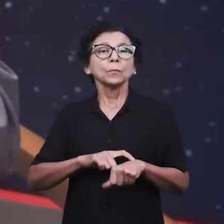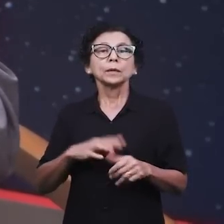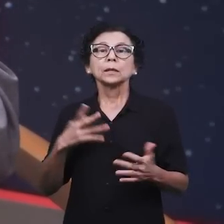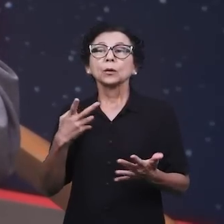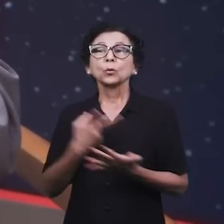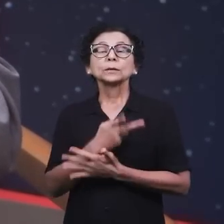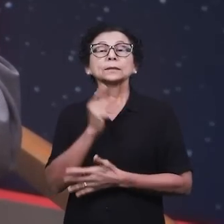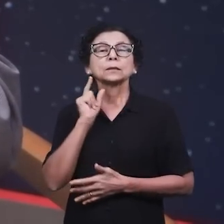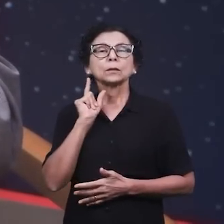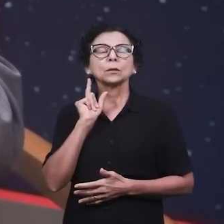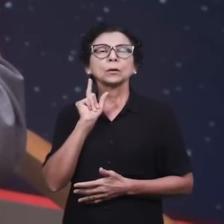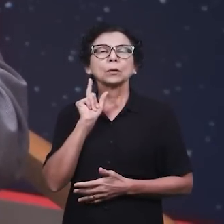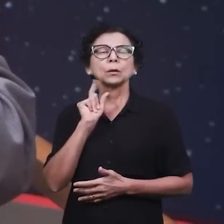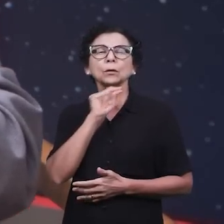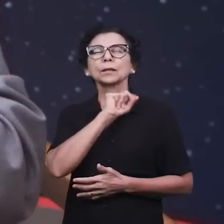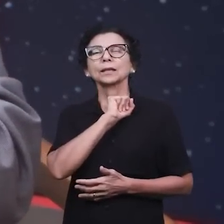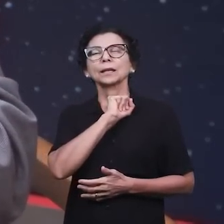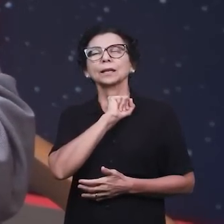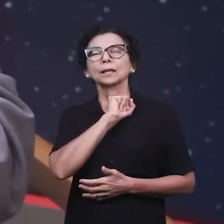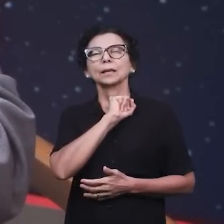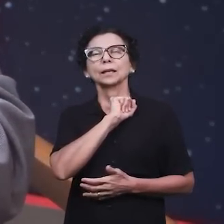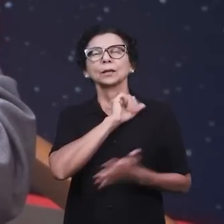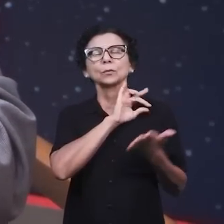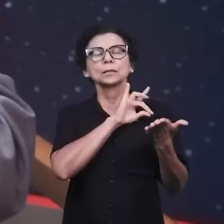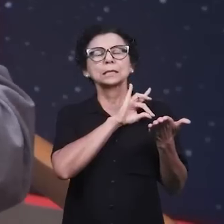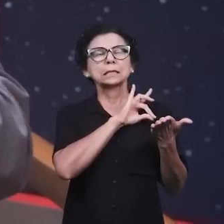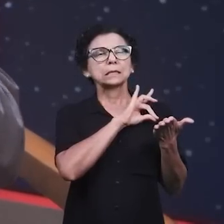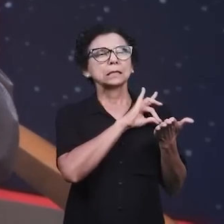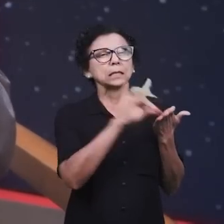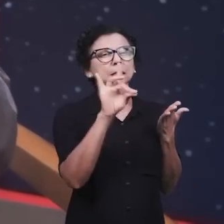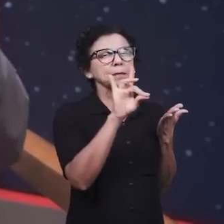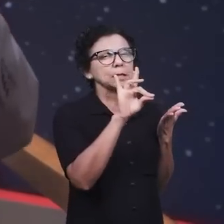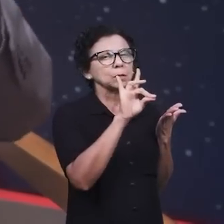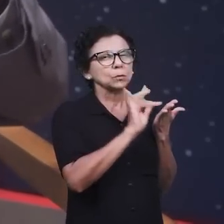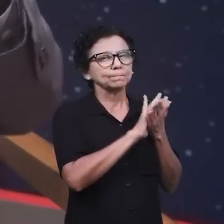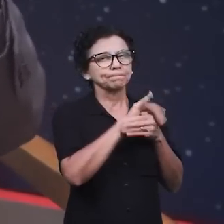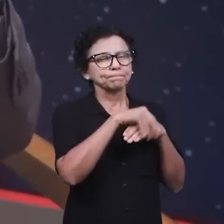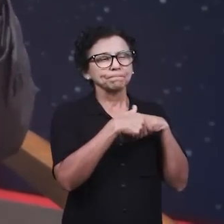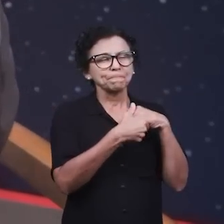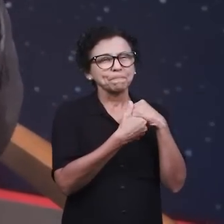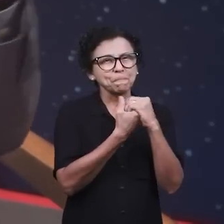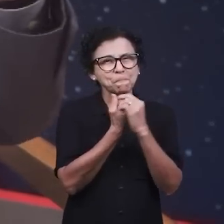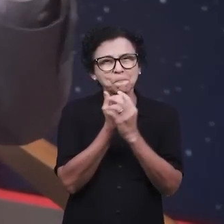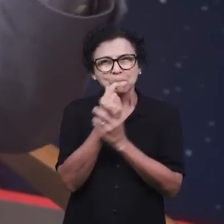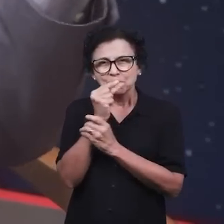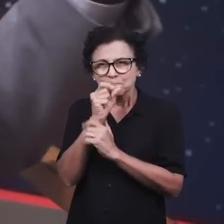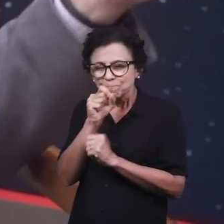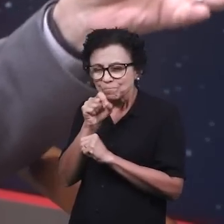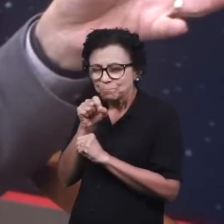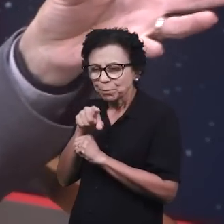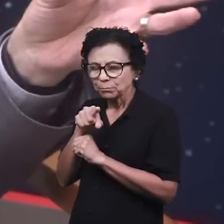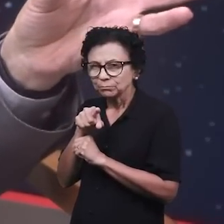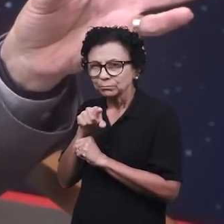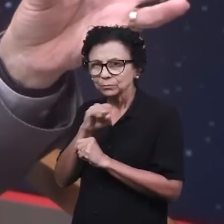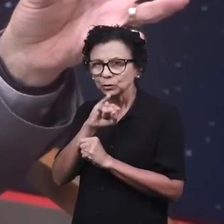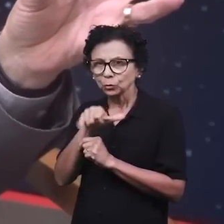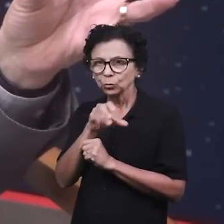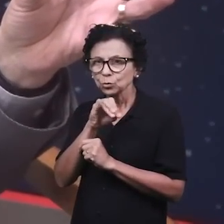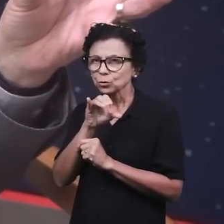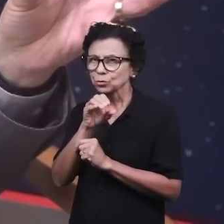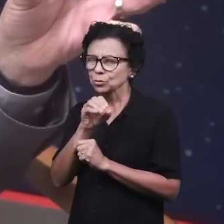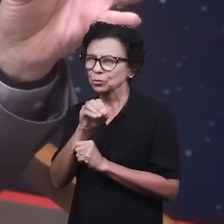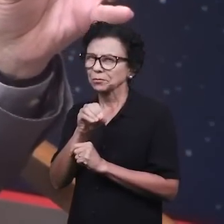que salva, que transforma. E o Senhor Jesus disse nessa parábola que em